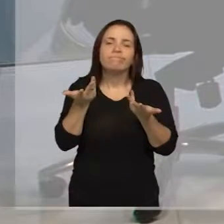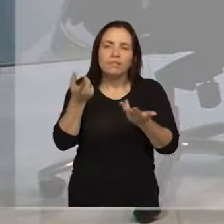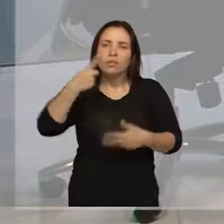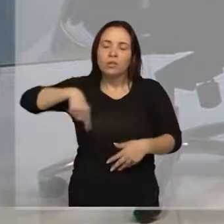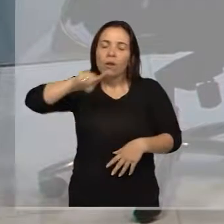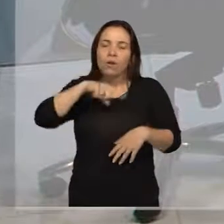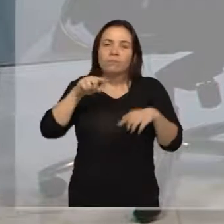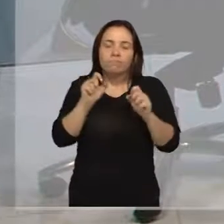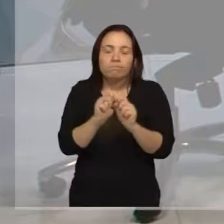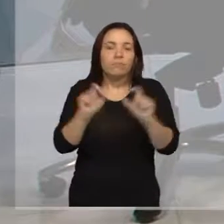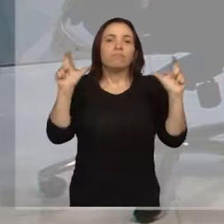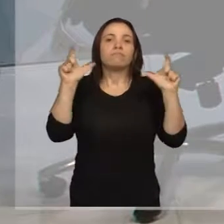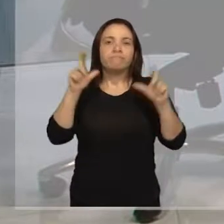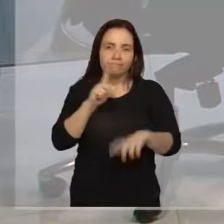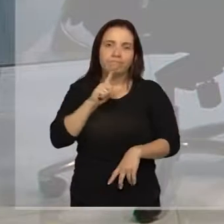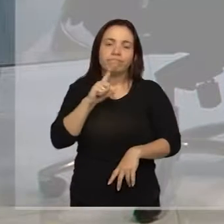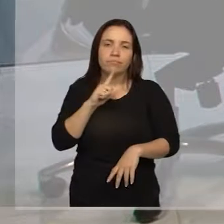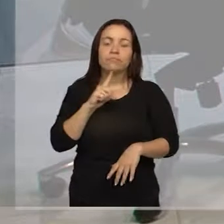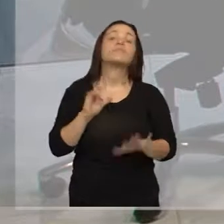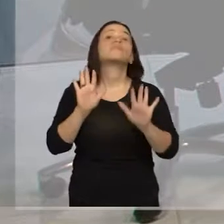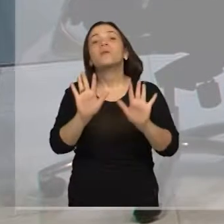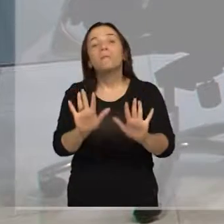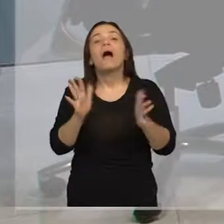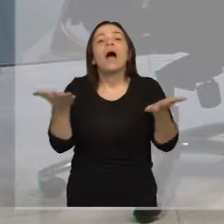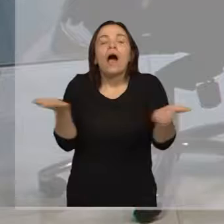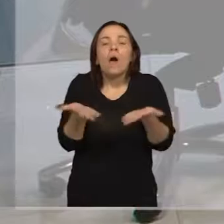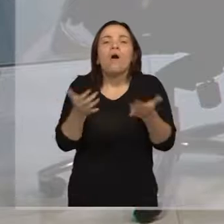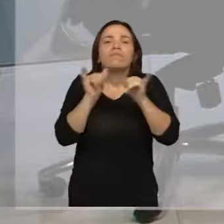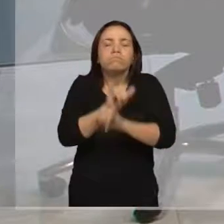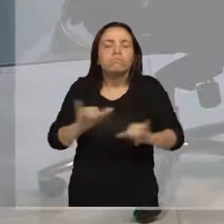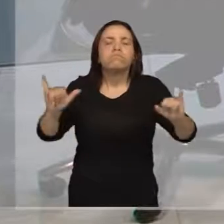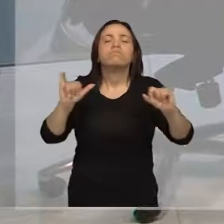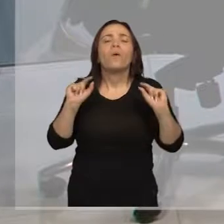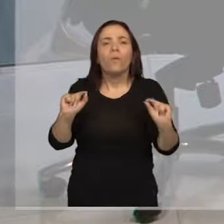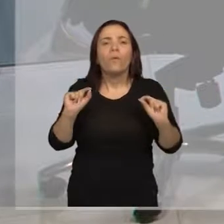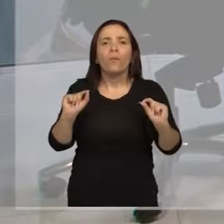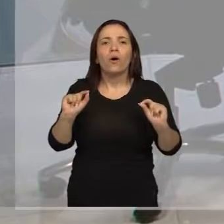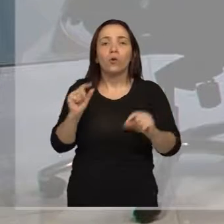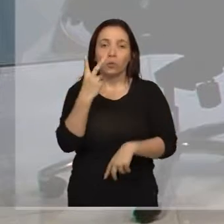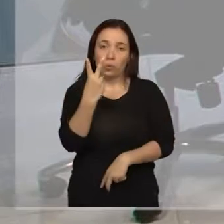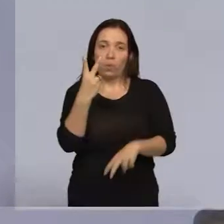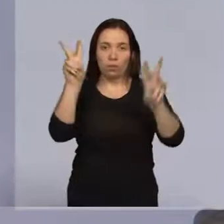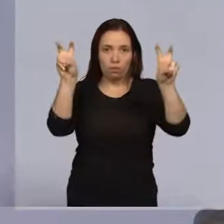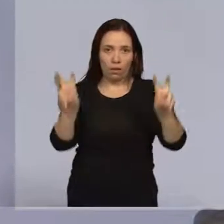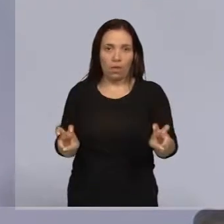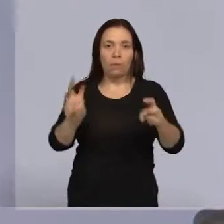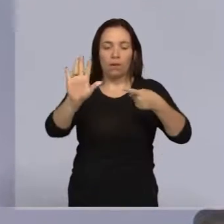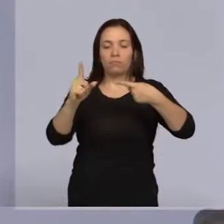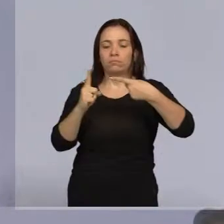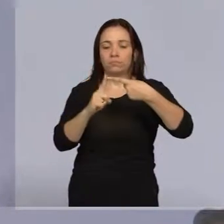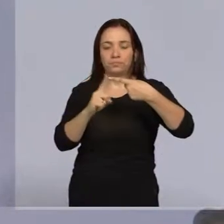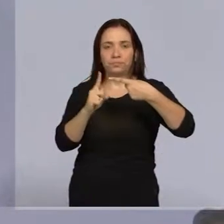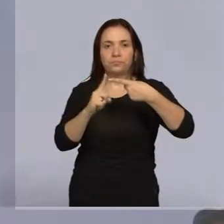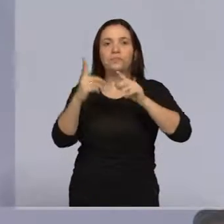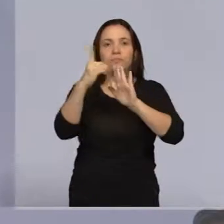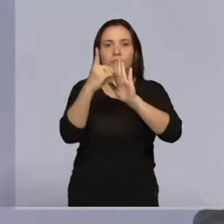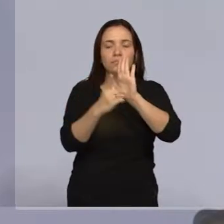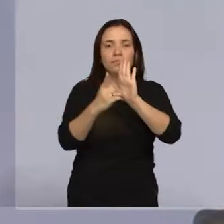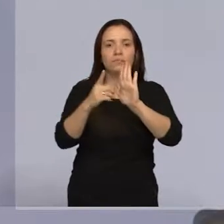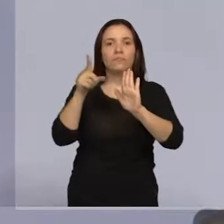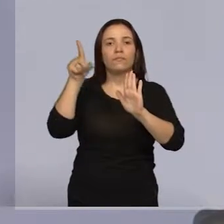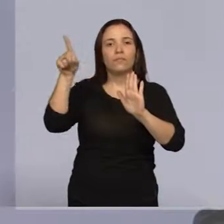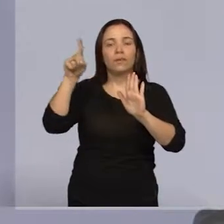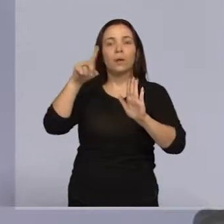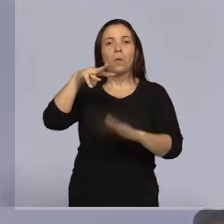surpreende a todos, não tem a menor dúvida. Mas eu quero colocar agora para vocês analisarem 2 temas, vou começar com o primeiro. O decreto assinado